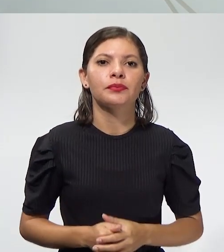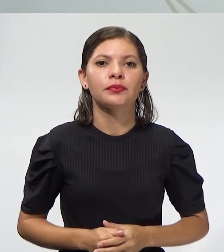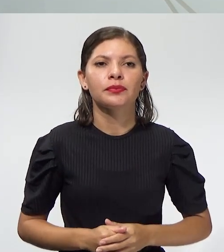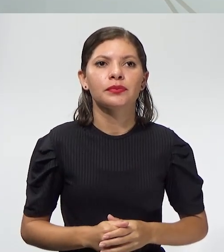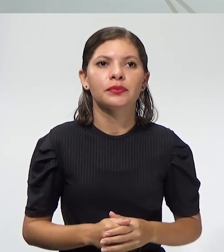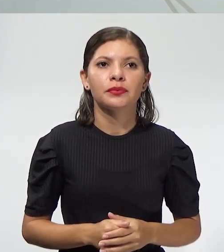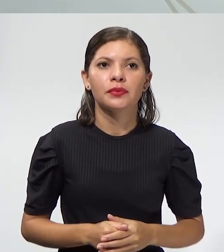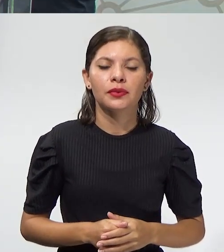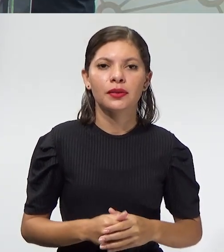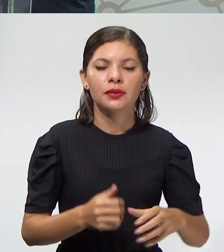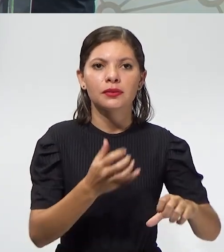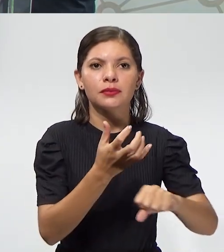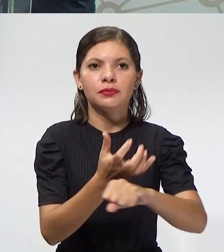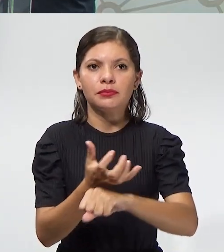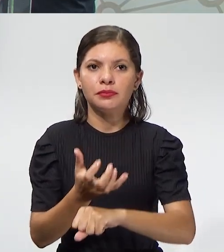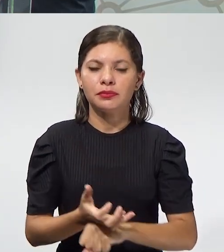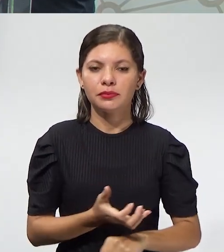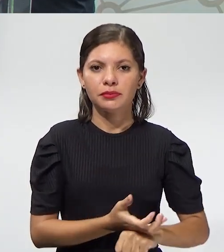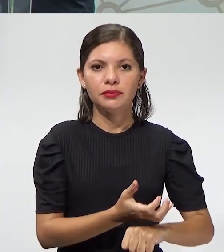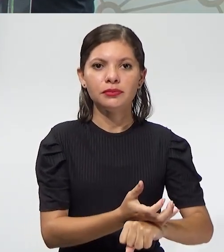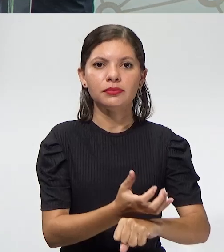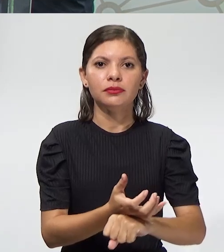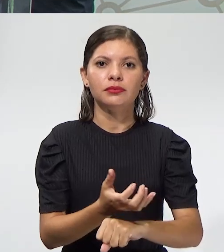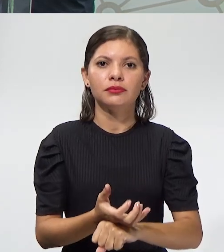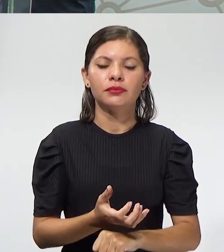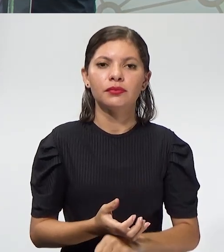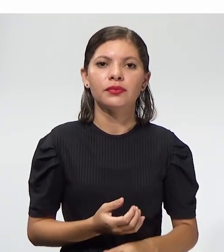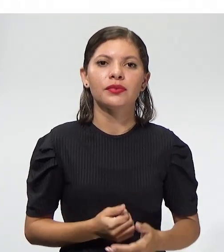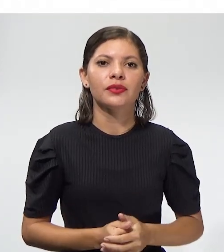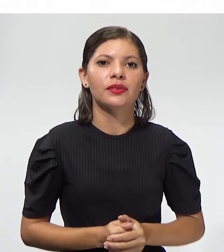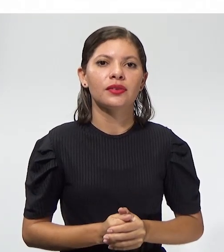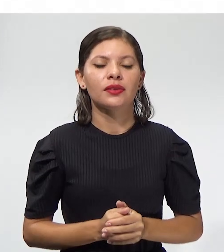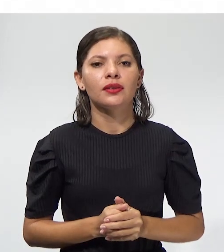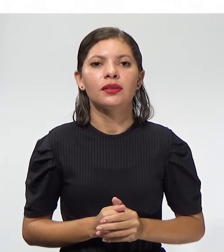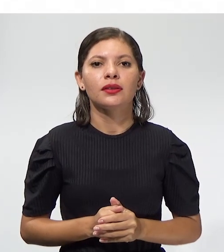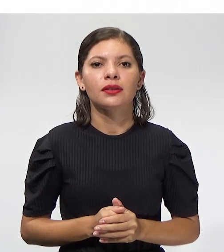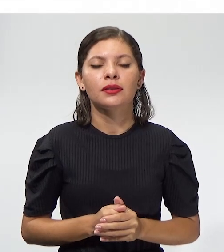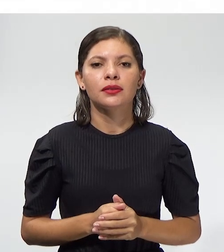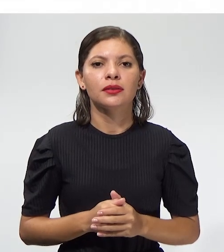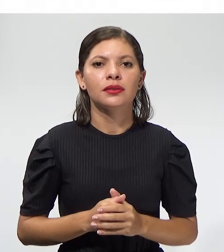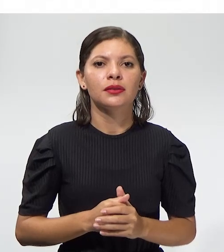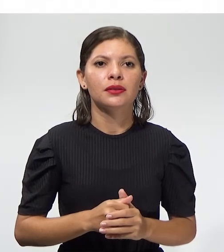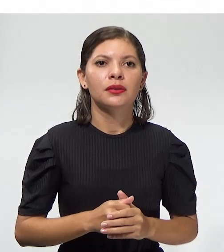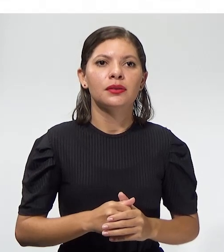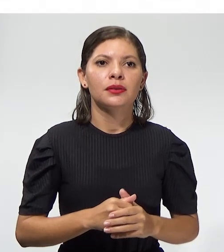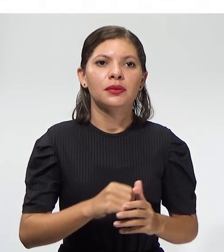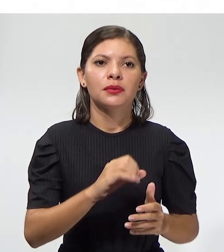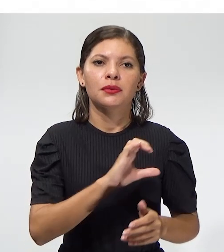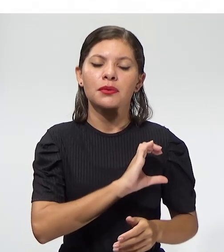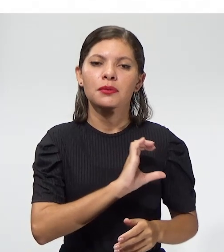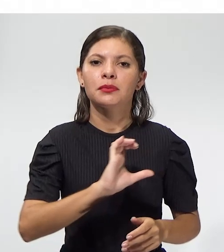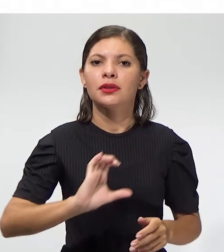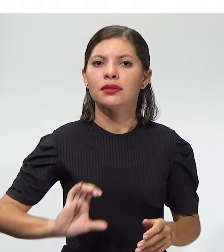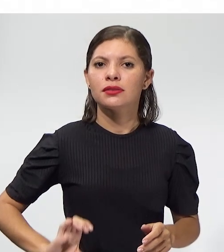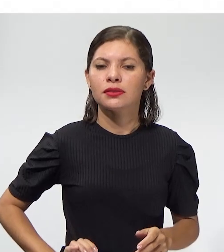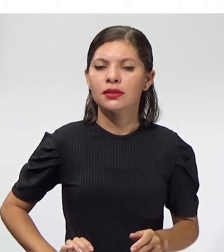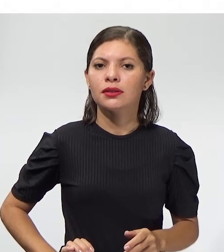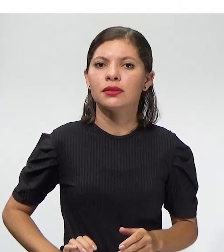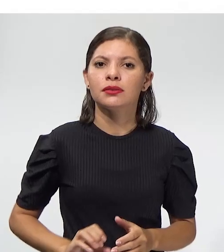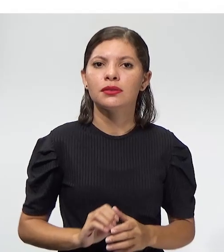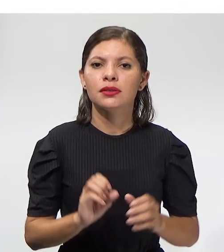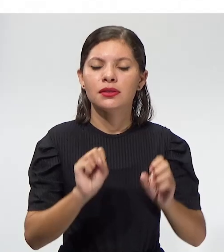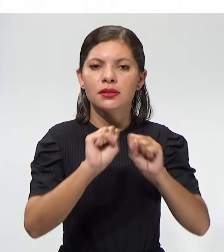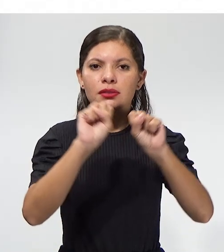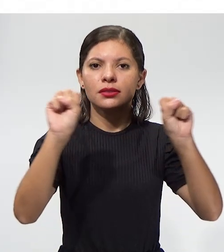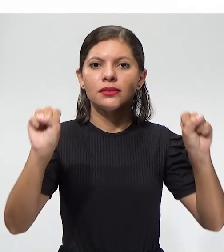coletivo. Tá? E temos também a pluridisciplinaridade, que aqui a gente já percebe uma cooperação, né?